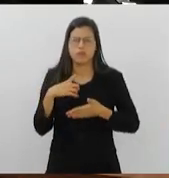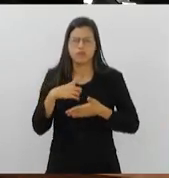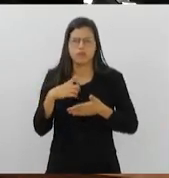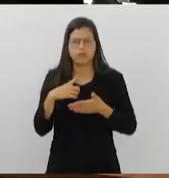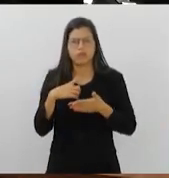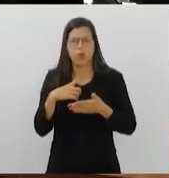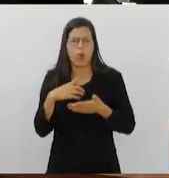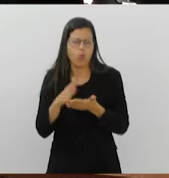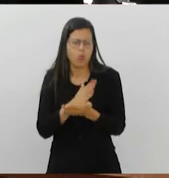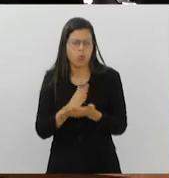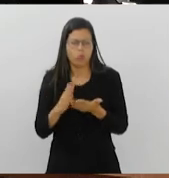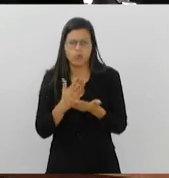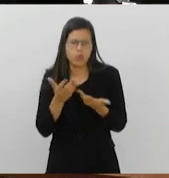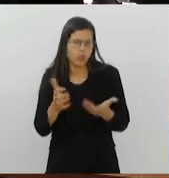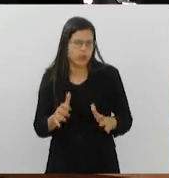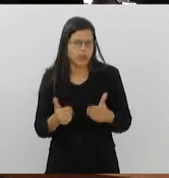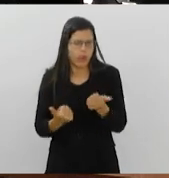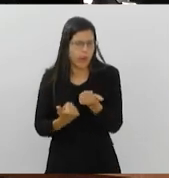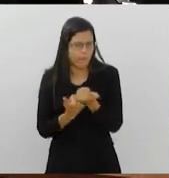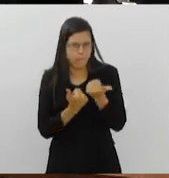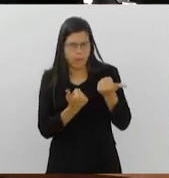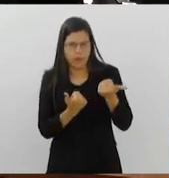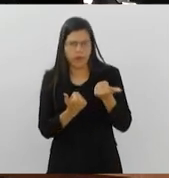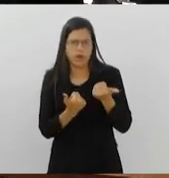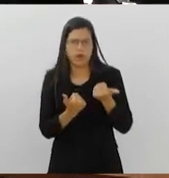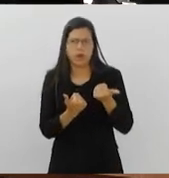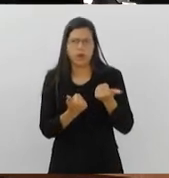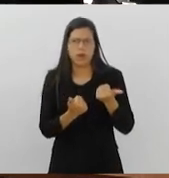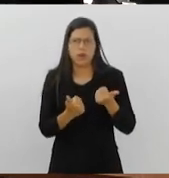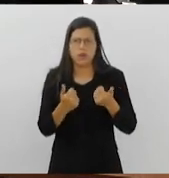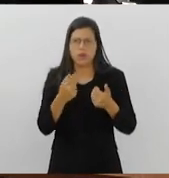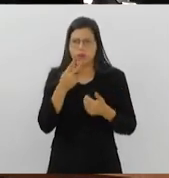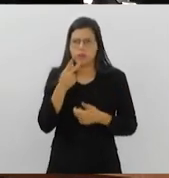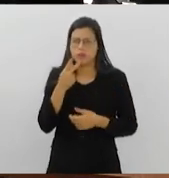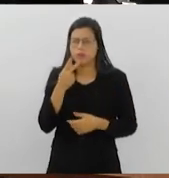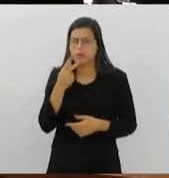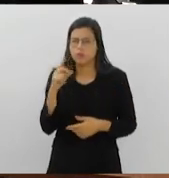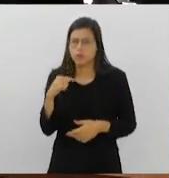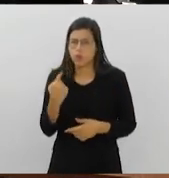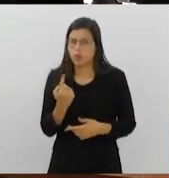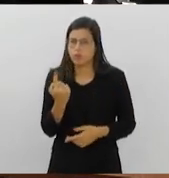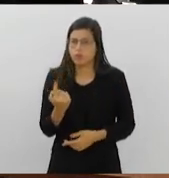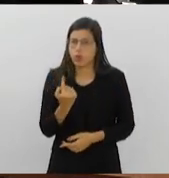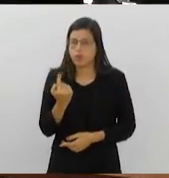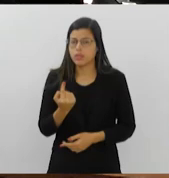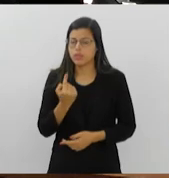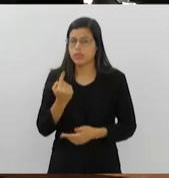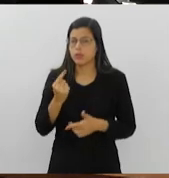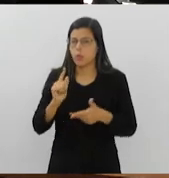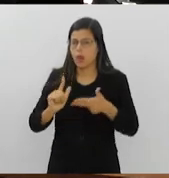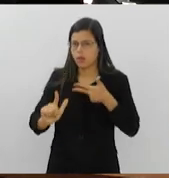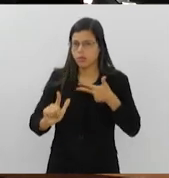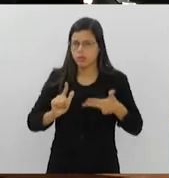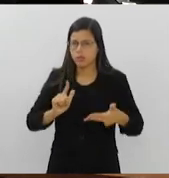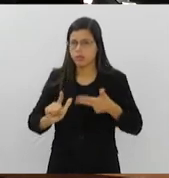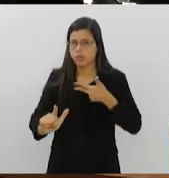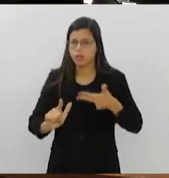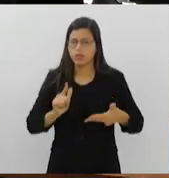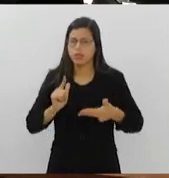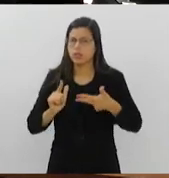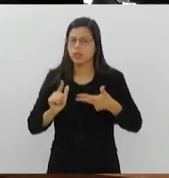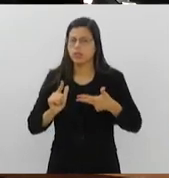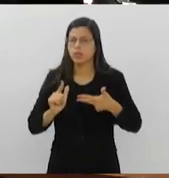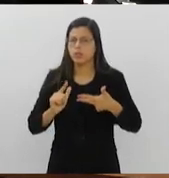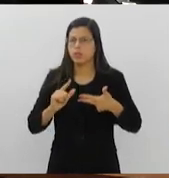apoiar. E eu tive que dizer que nós estávamos legislando em causa própria, porque num futuro não muito longínquo, todos nós